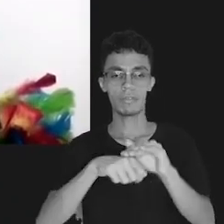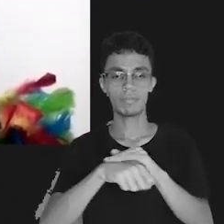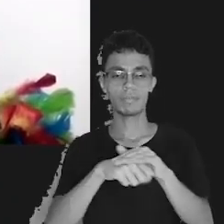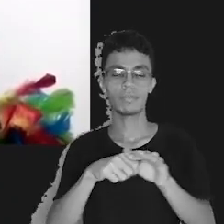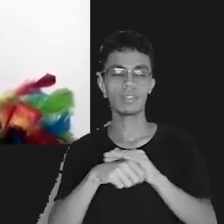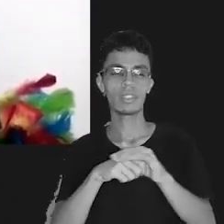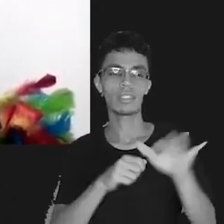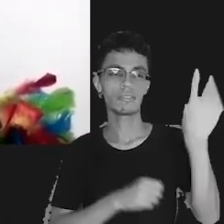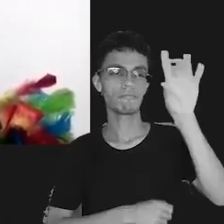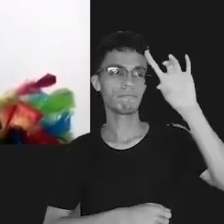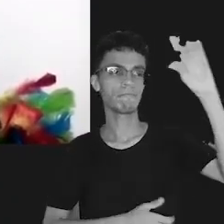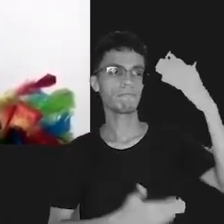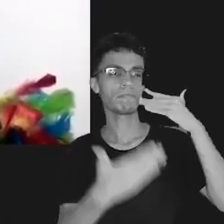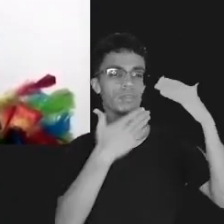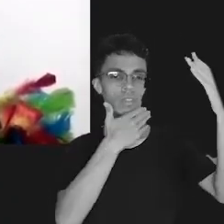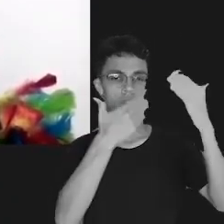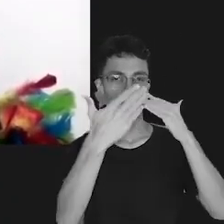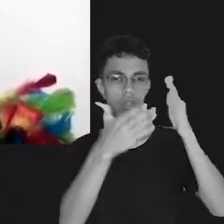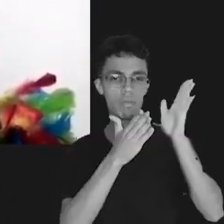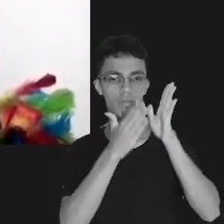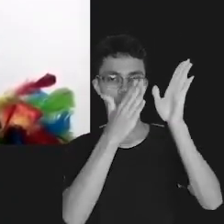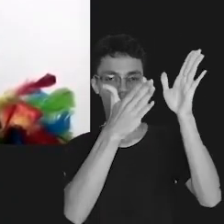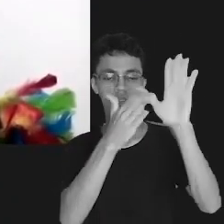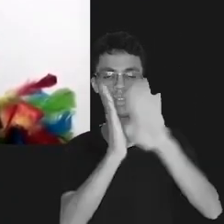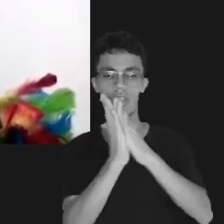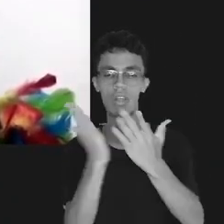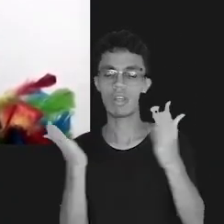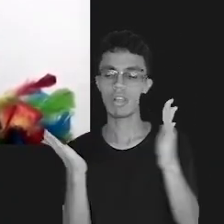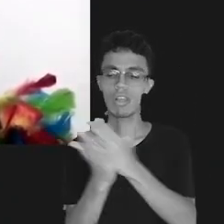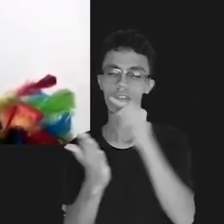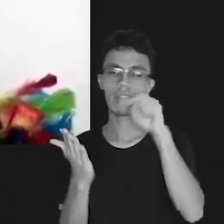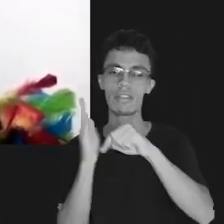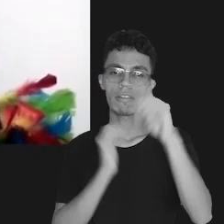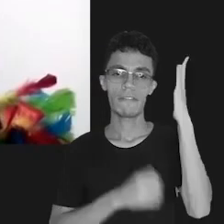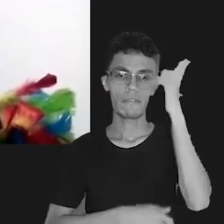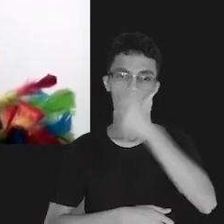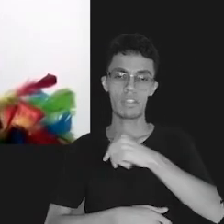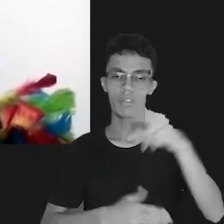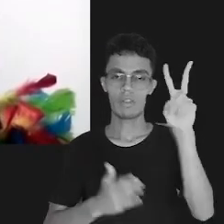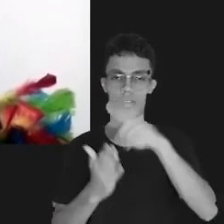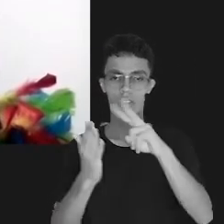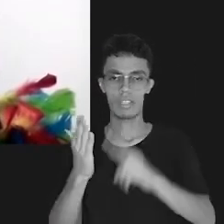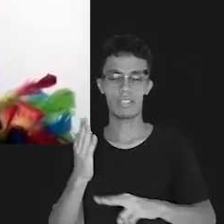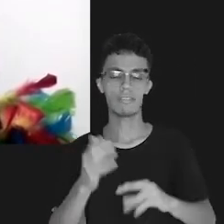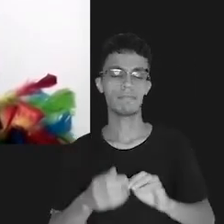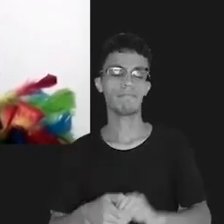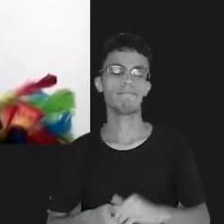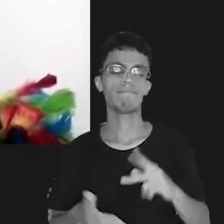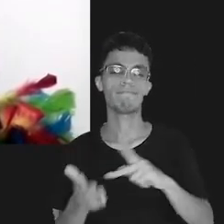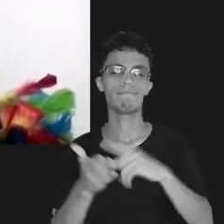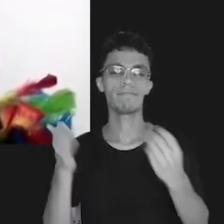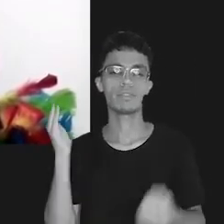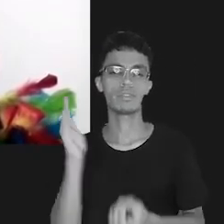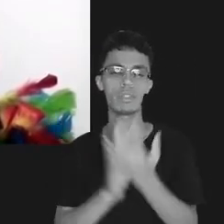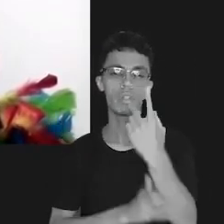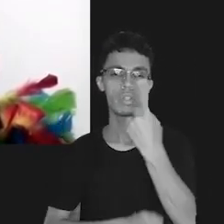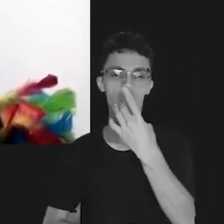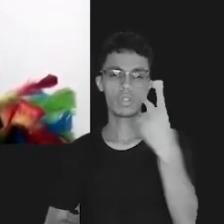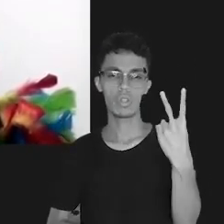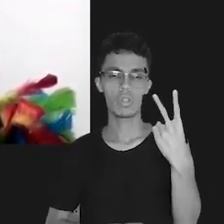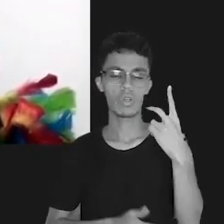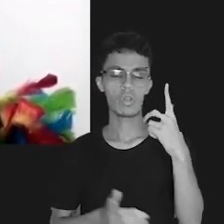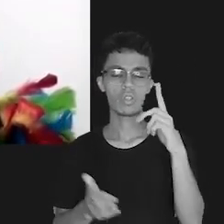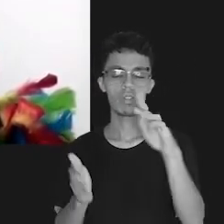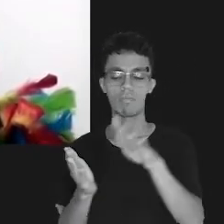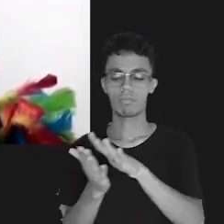Conversando com Deus meio que diretamente. É um livro muito bonito de, sei lá, não são muitos poemas, são uns 12 poemas